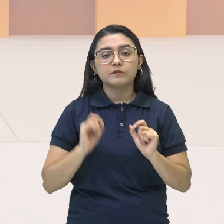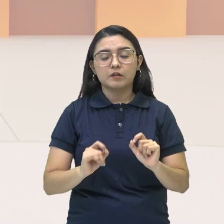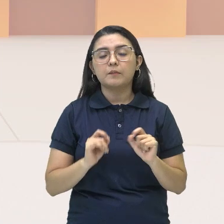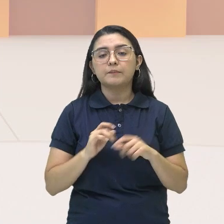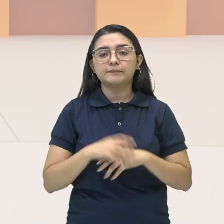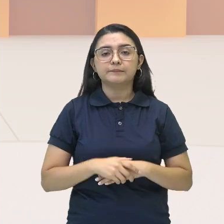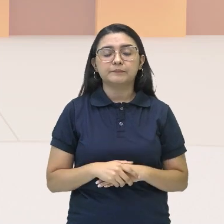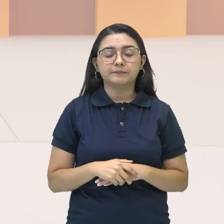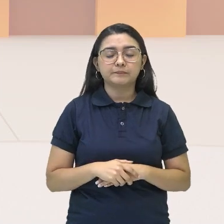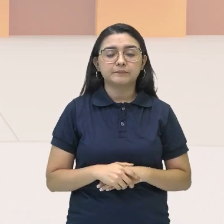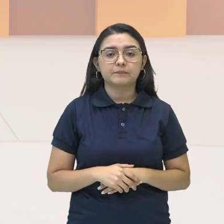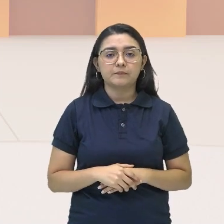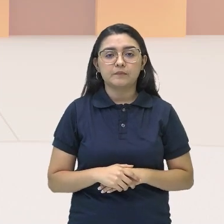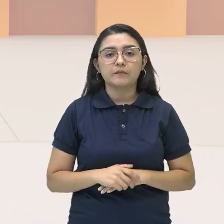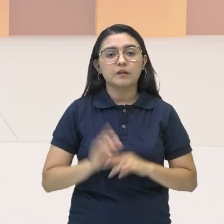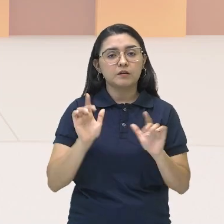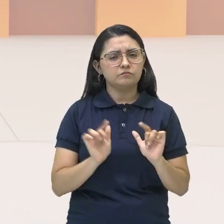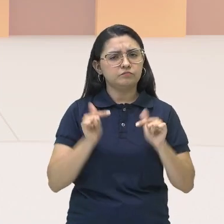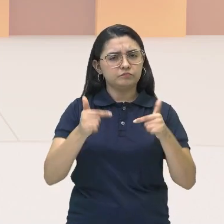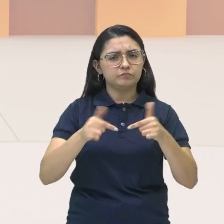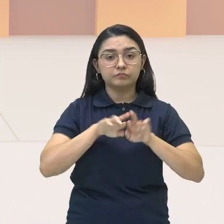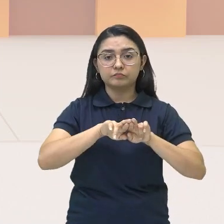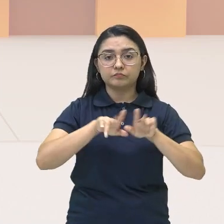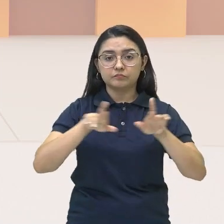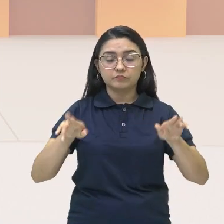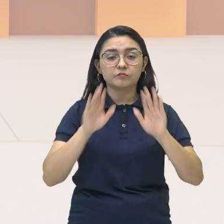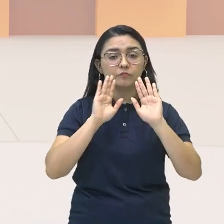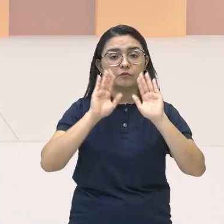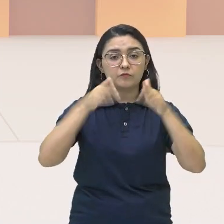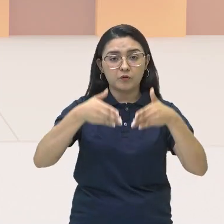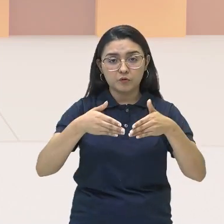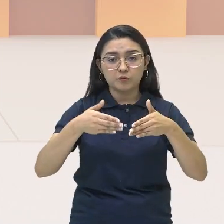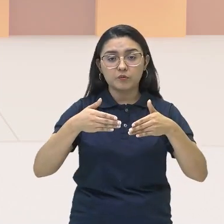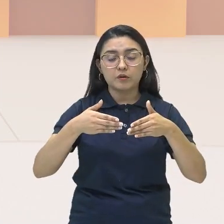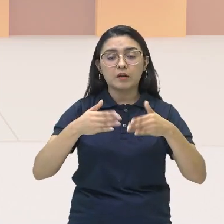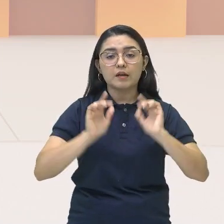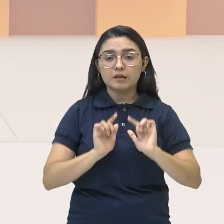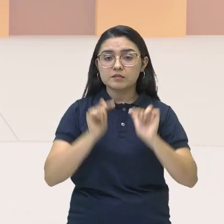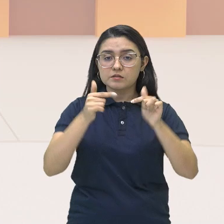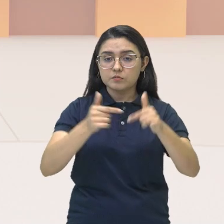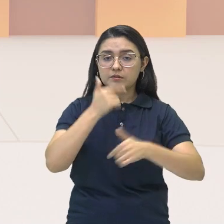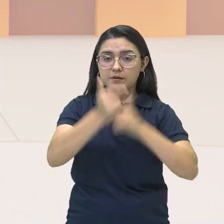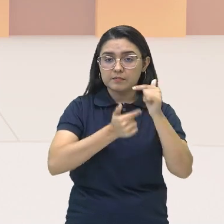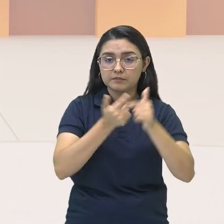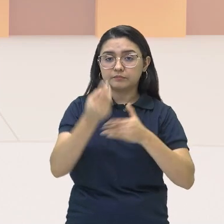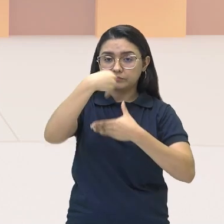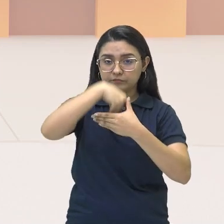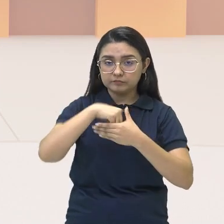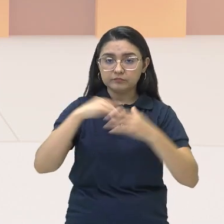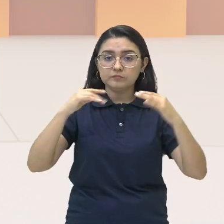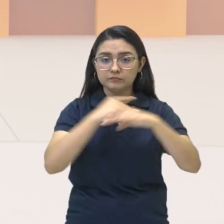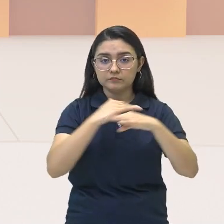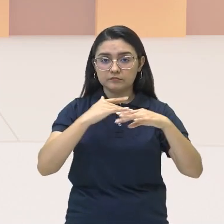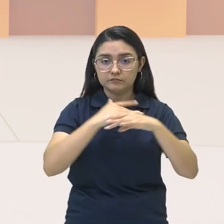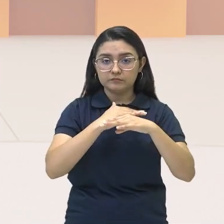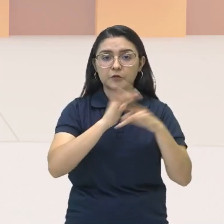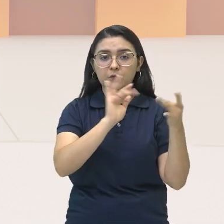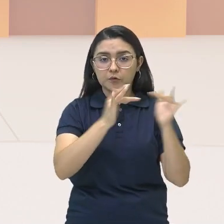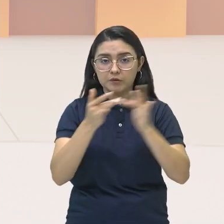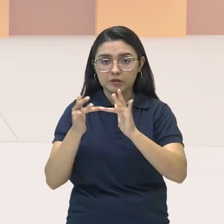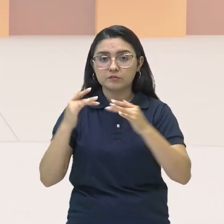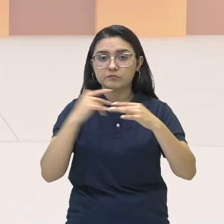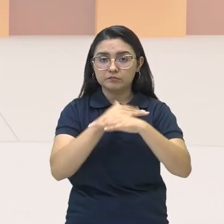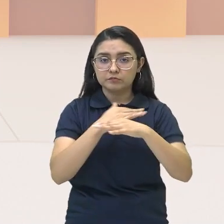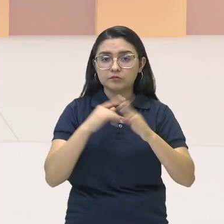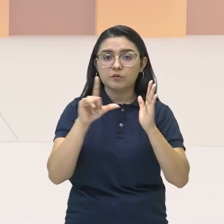de ações aí voltadas para atividades nesses locais, né?